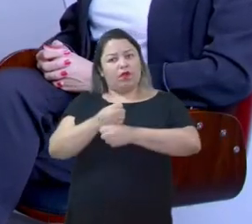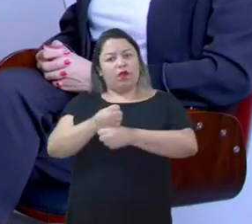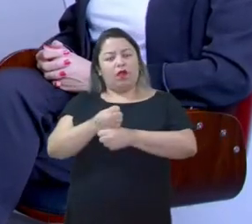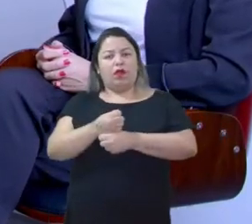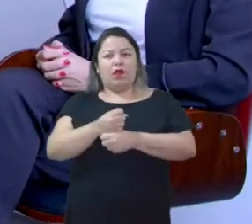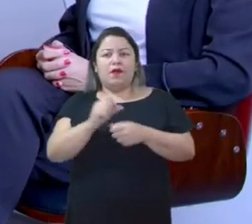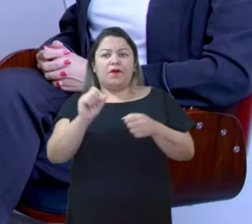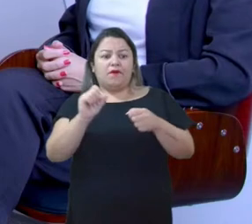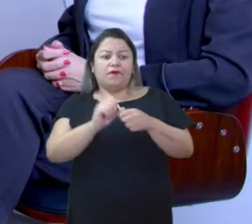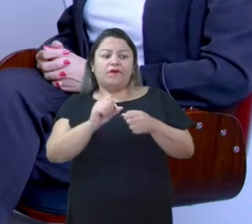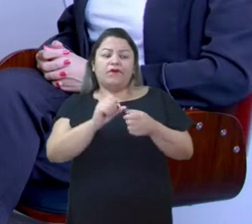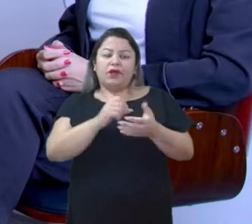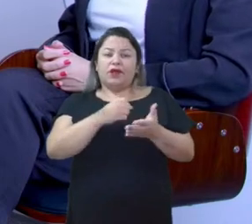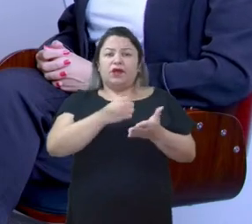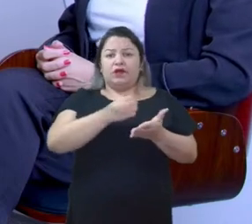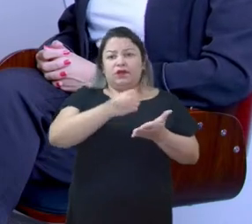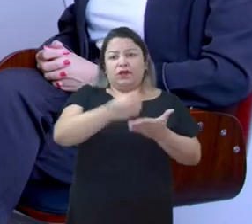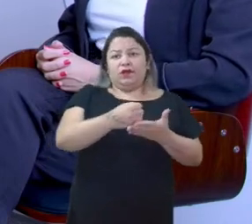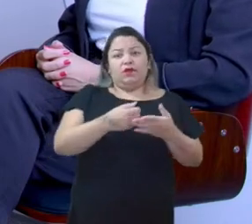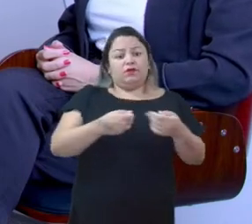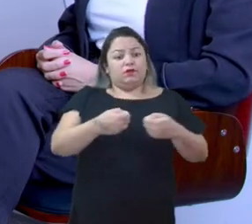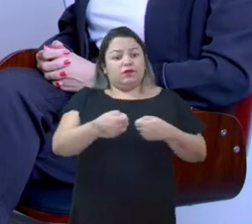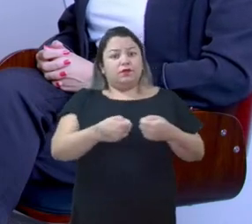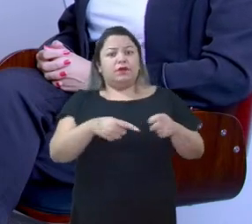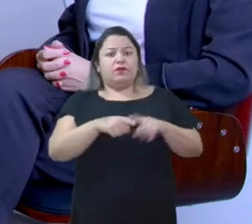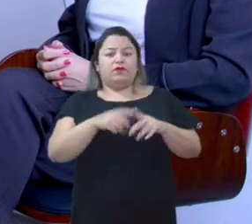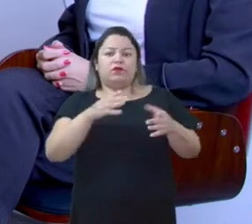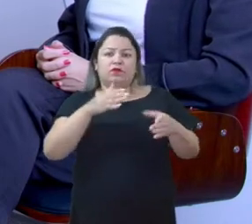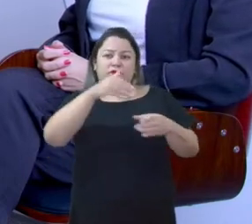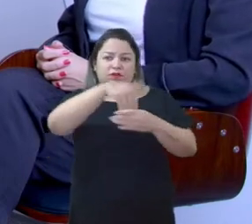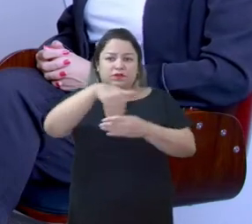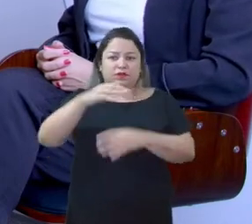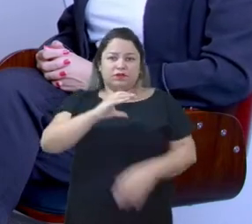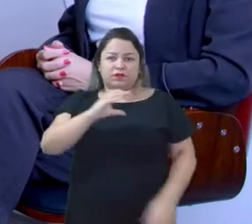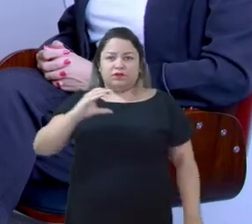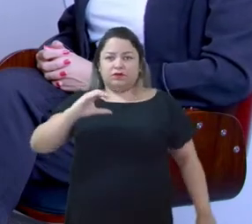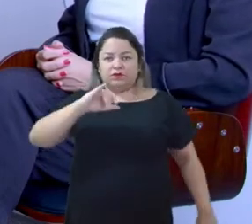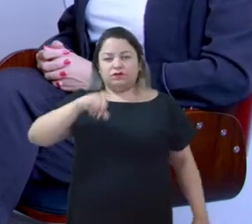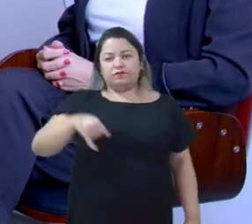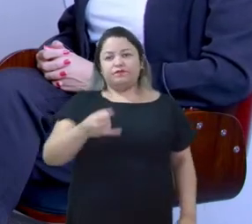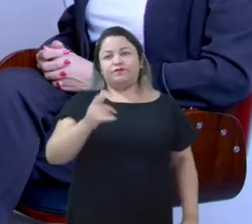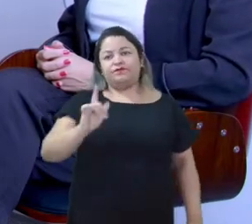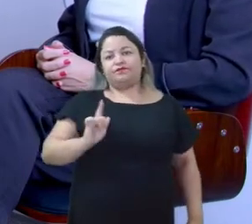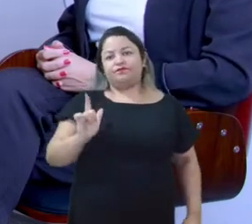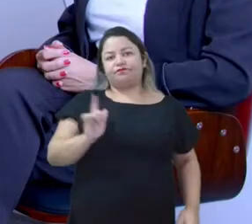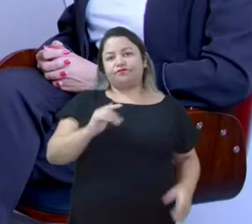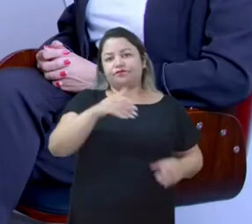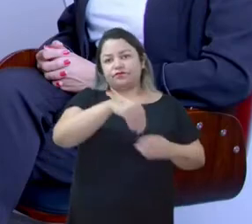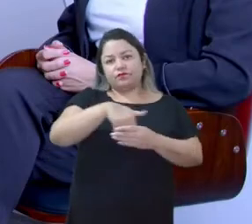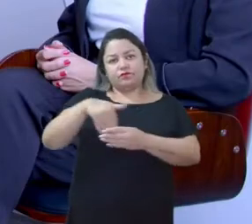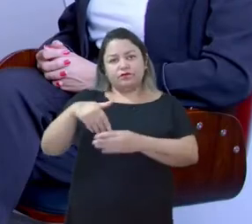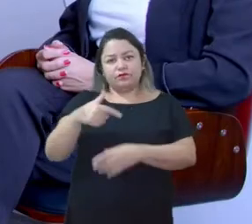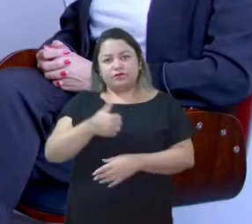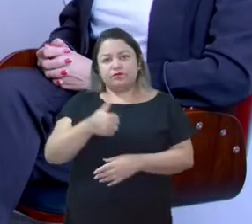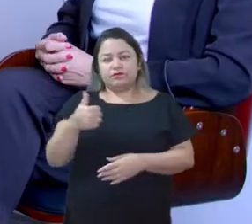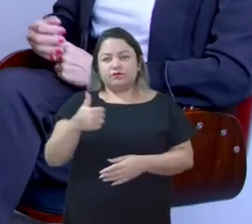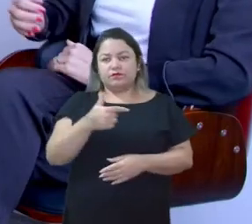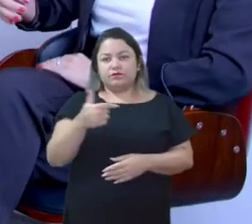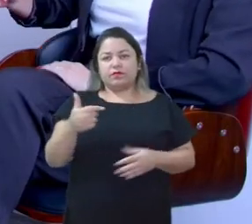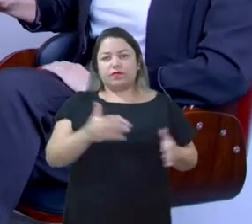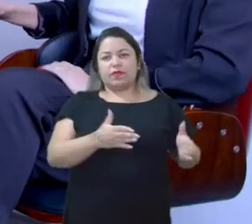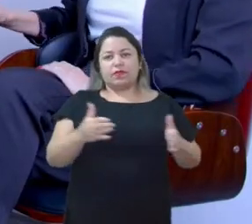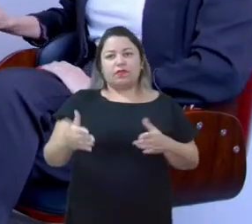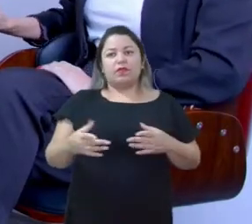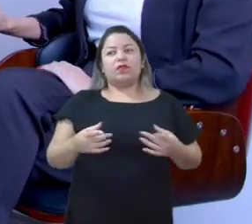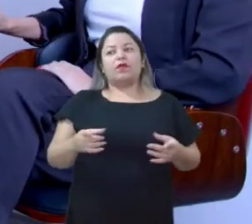fez um acordo para votar esse ano de admissibilidade na CCJ, e teve processo eleitoral, primeiro e segundo turno, e nós estamos retomando